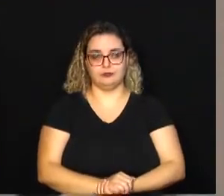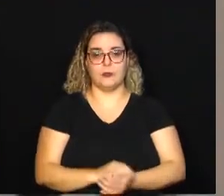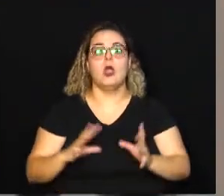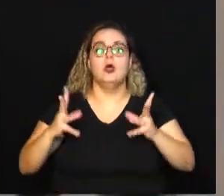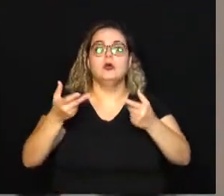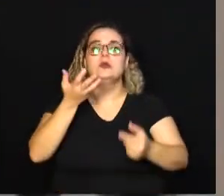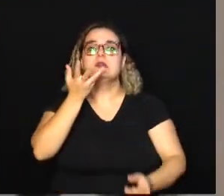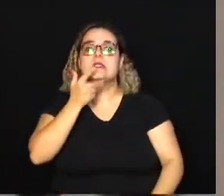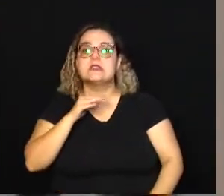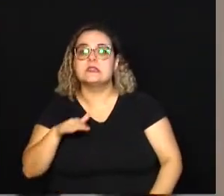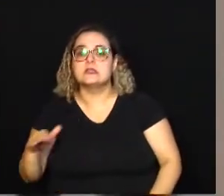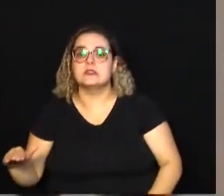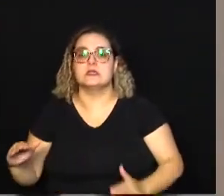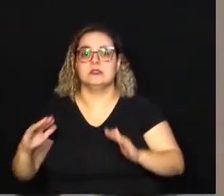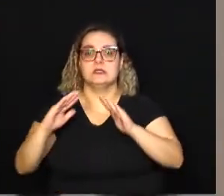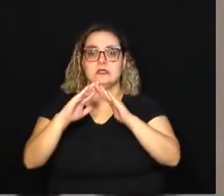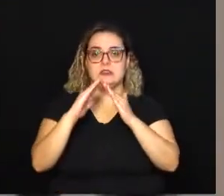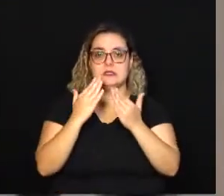escola